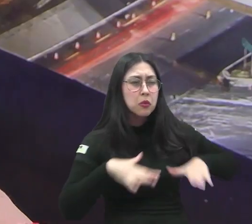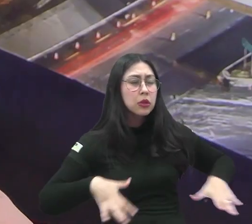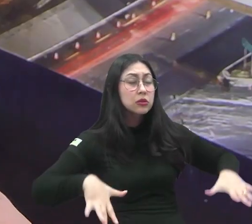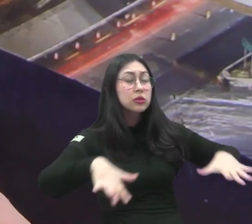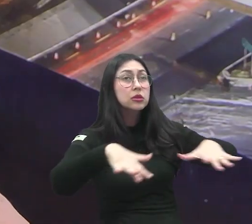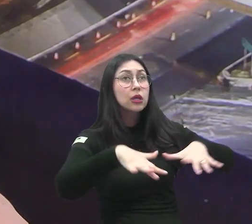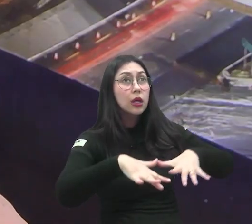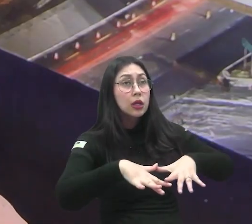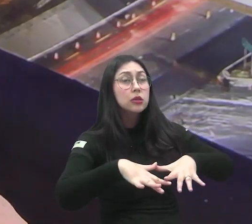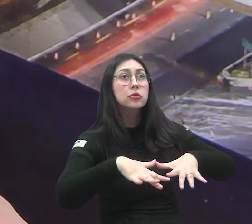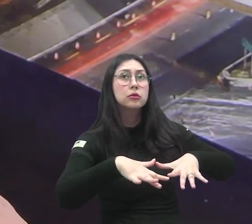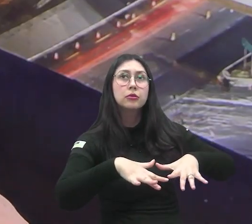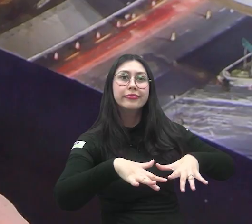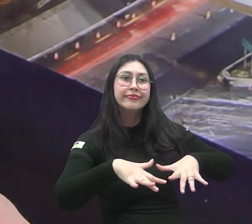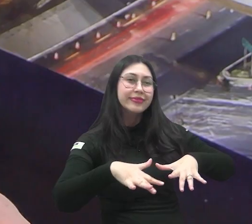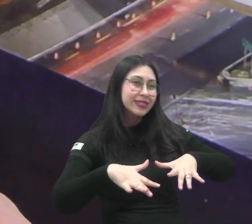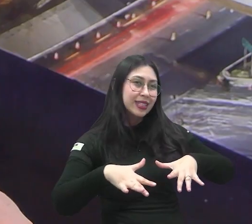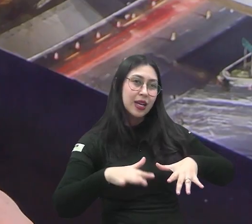um cenário aí,